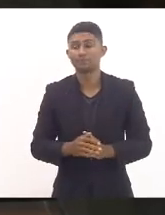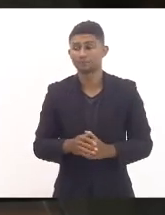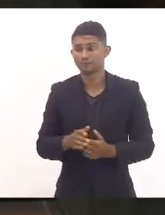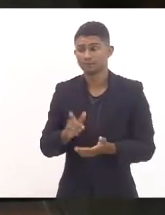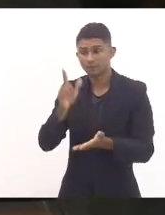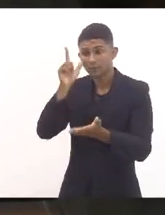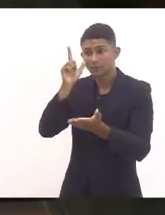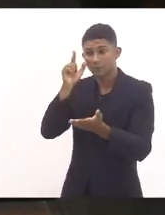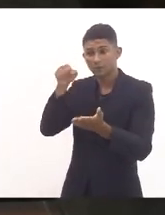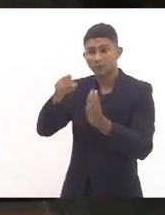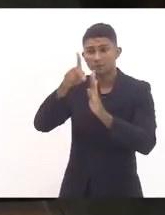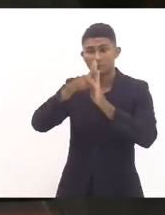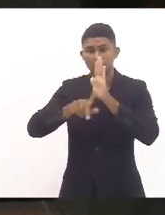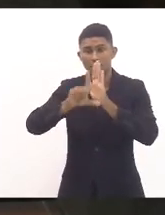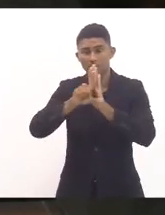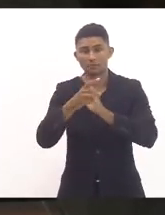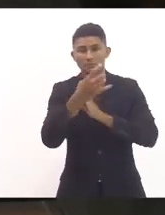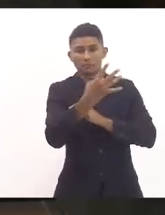Excelência é o